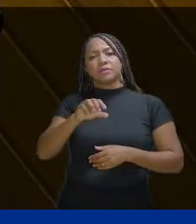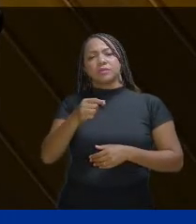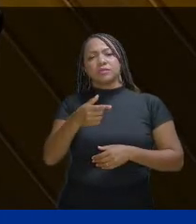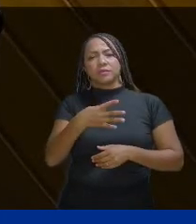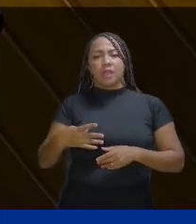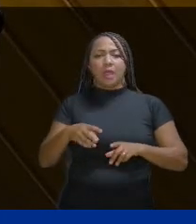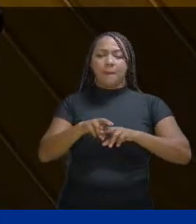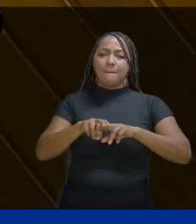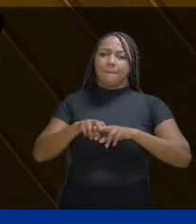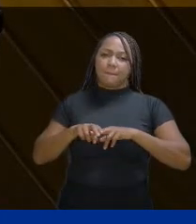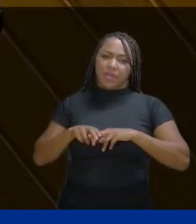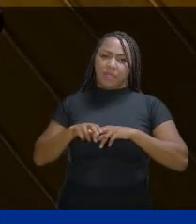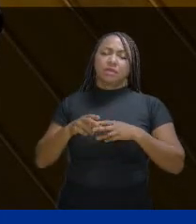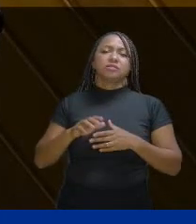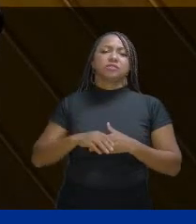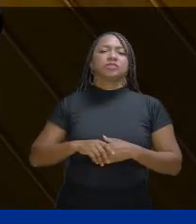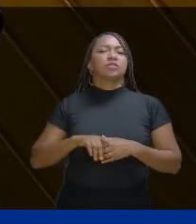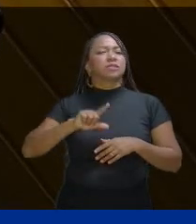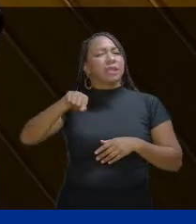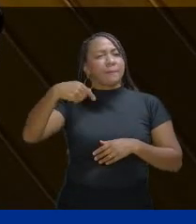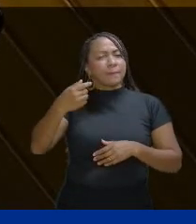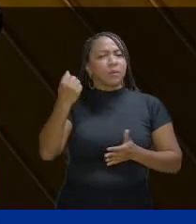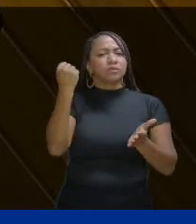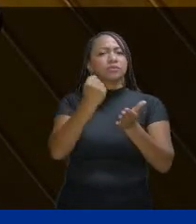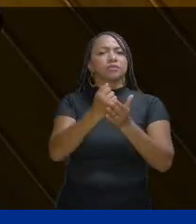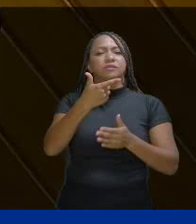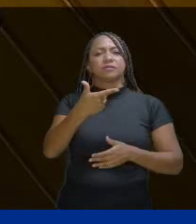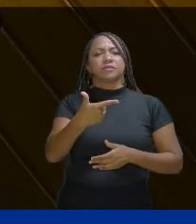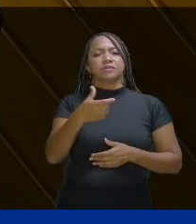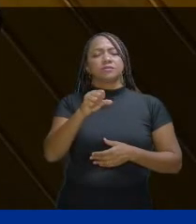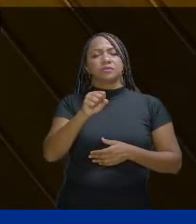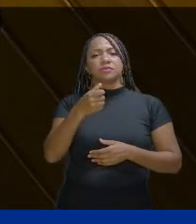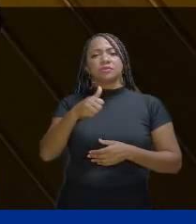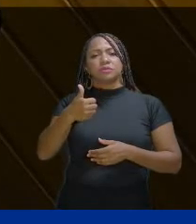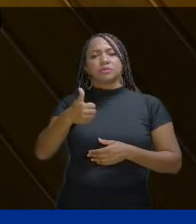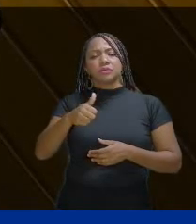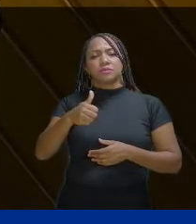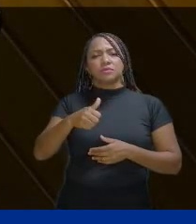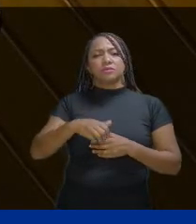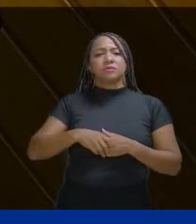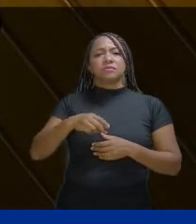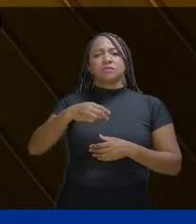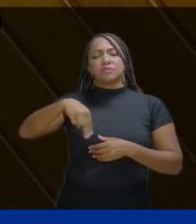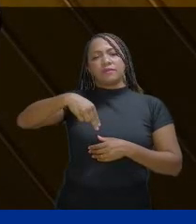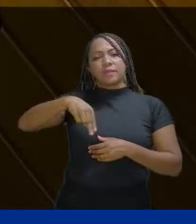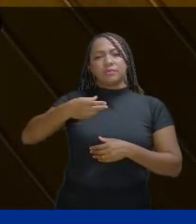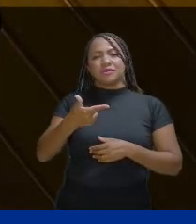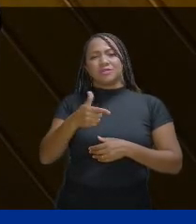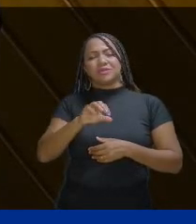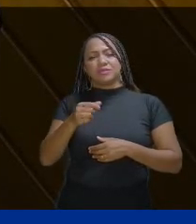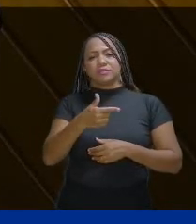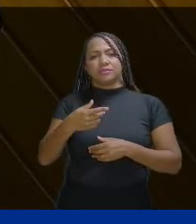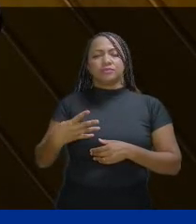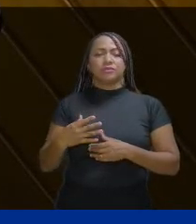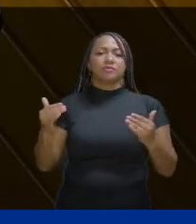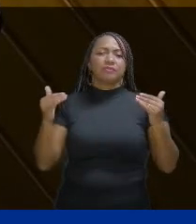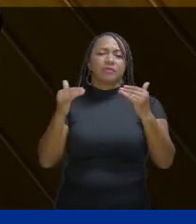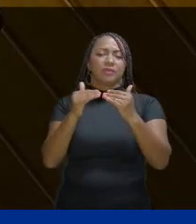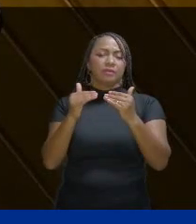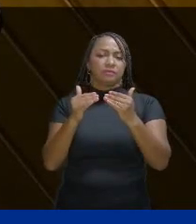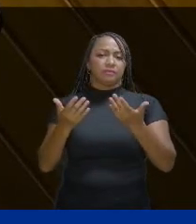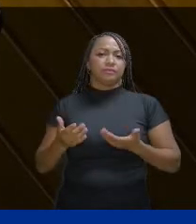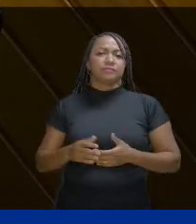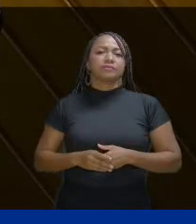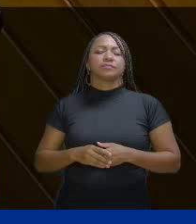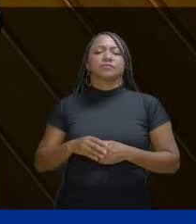porém, protocolou apenas em 28/11 de 2024. Sobre o ponto, conforme entendimento consolidado